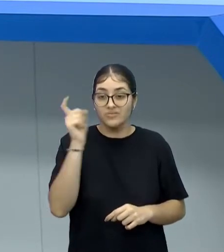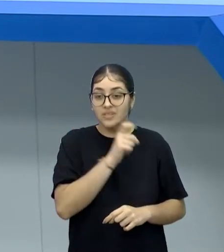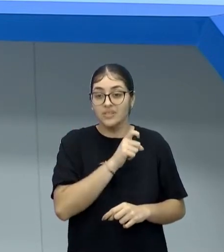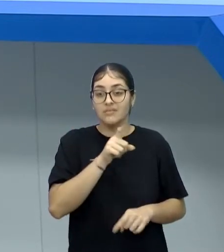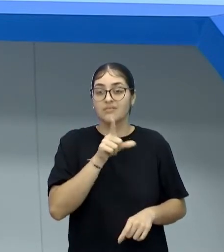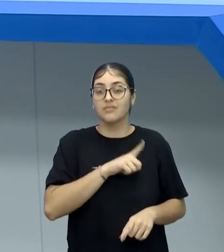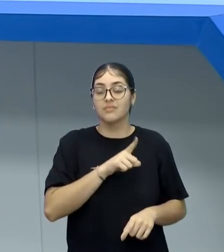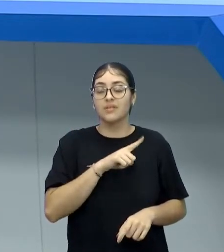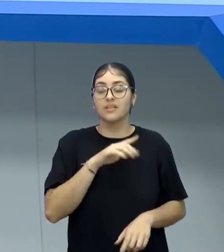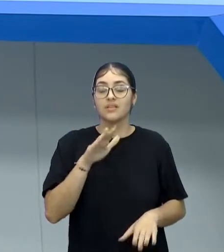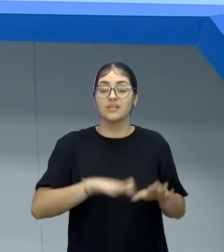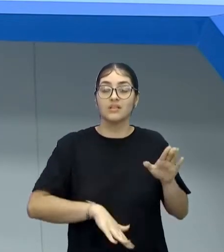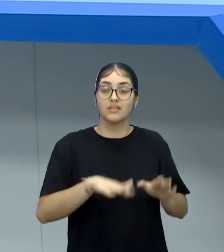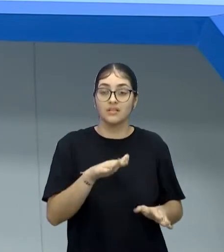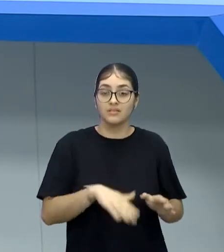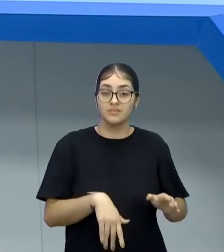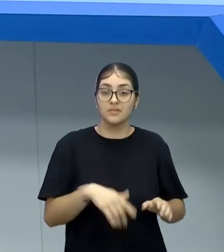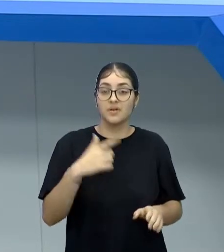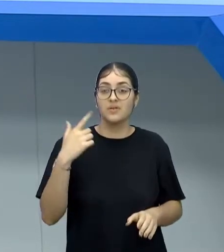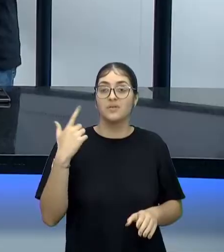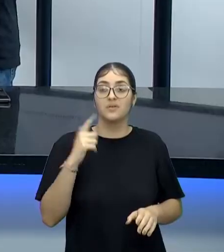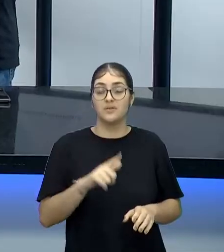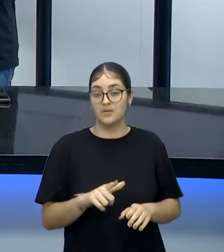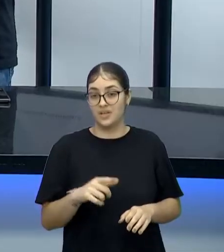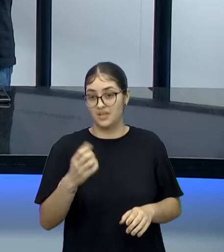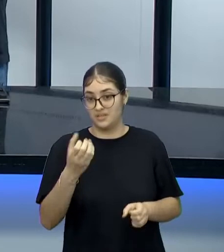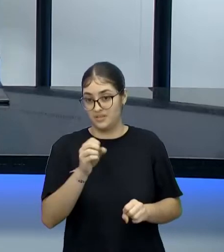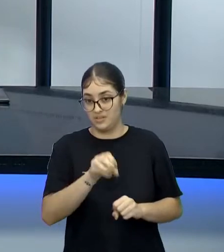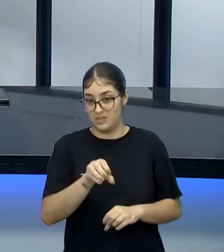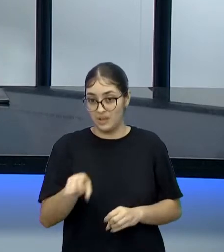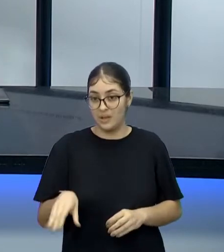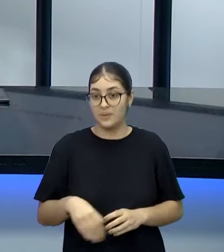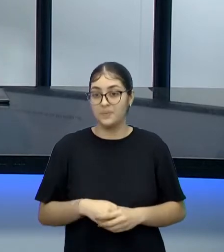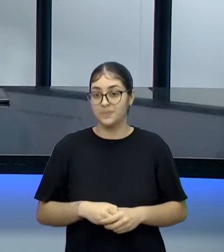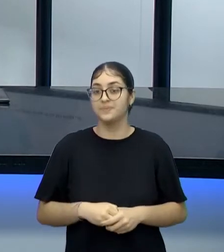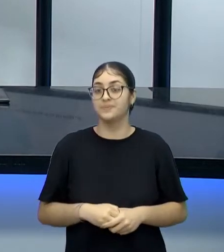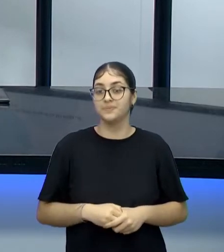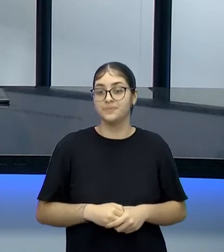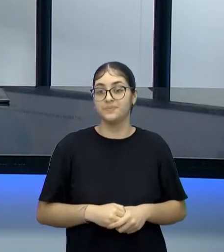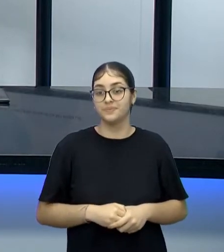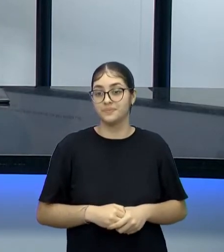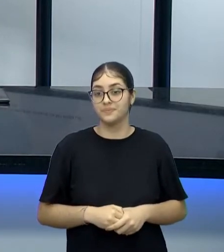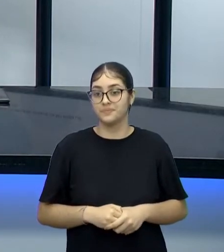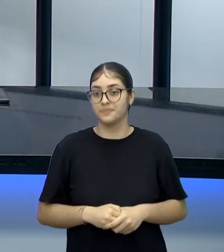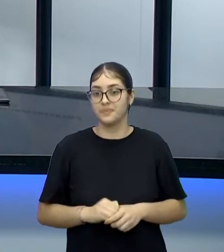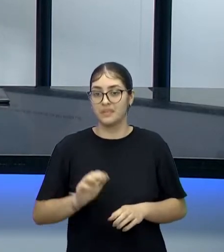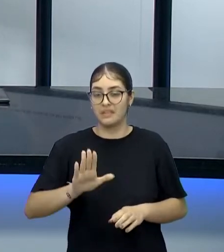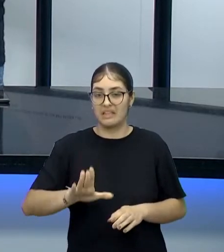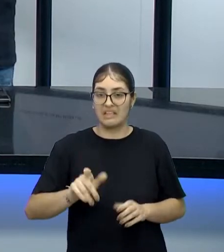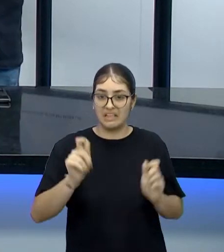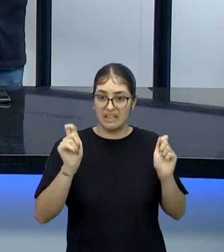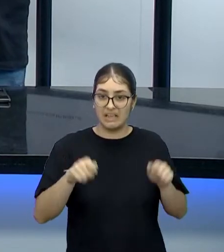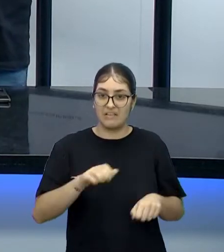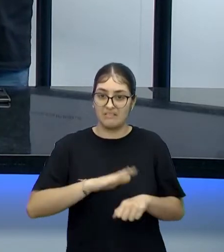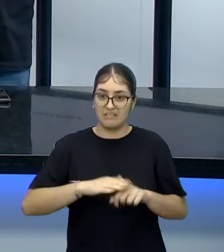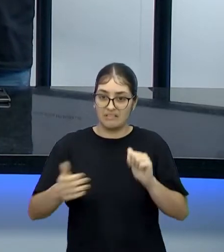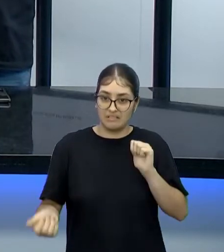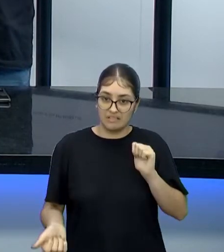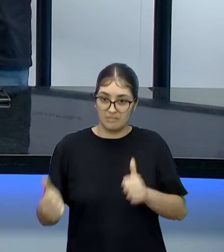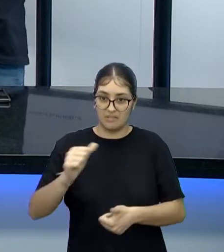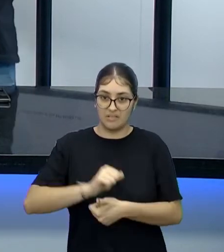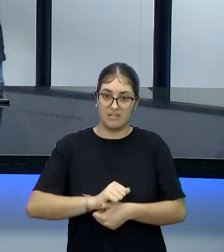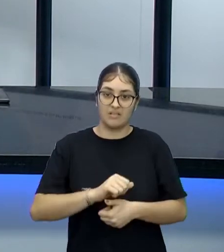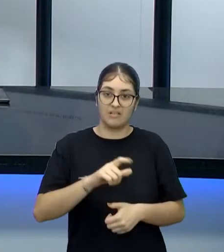uns que tem uma forma mais facilitada de ensinar e tudo mais. É isso aí, muito bom. Será que dá para fazer uma adaptação do Genius para o